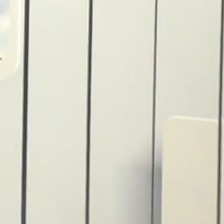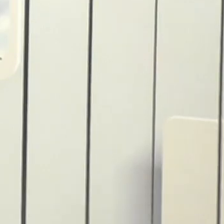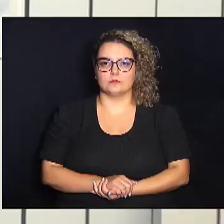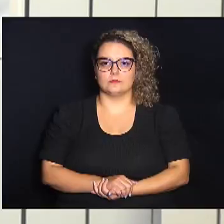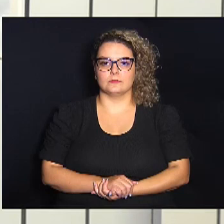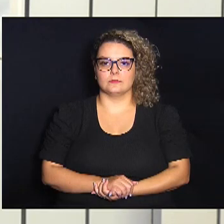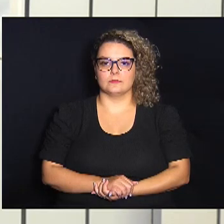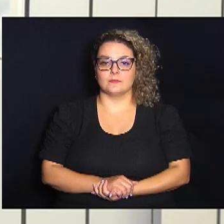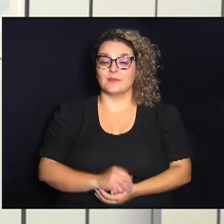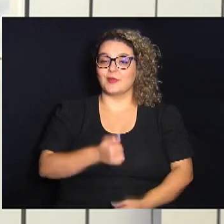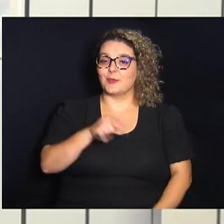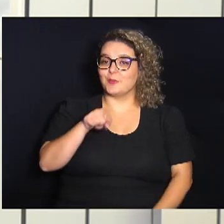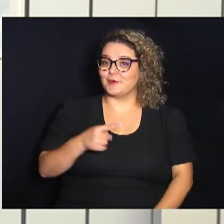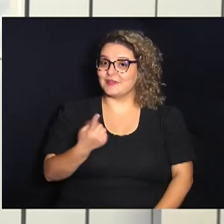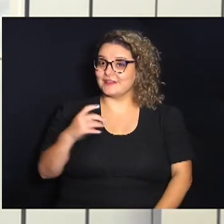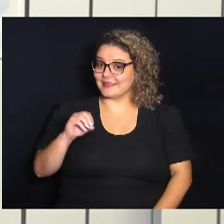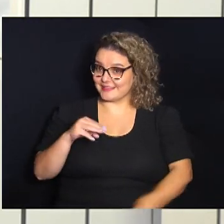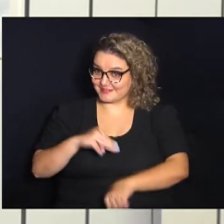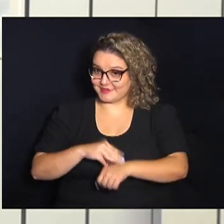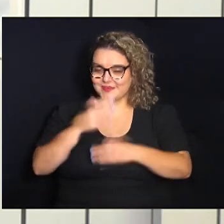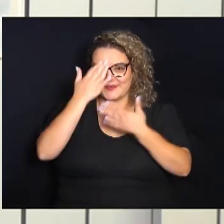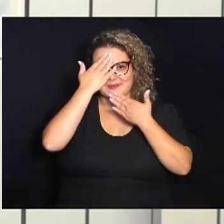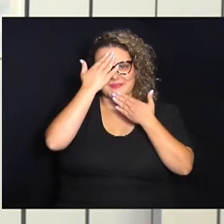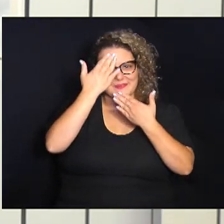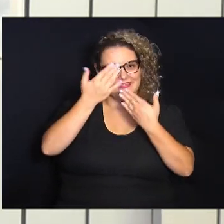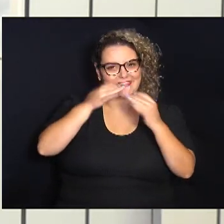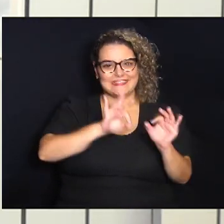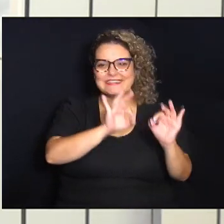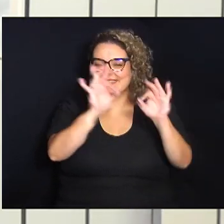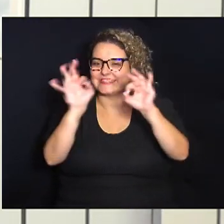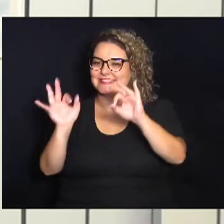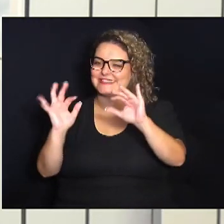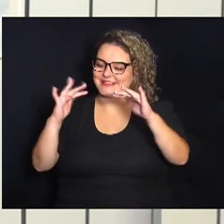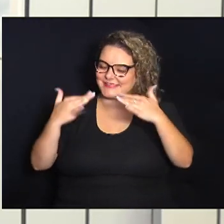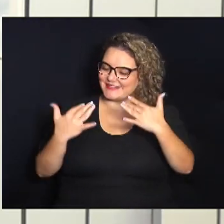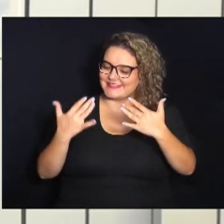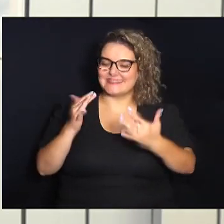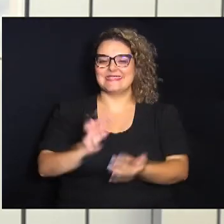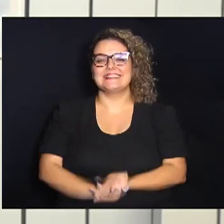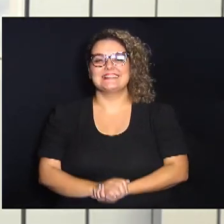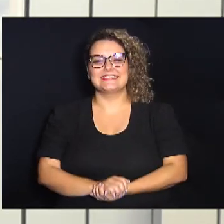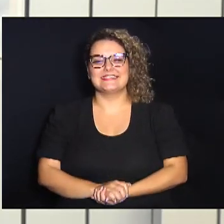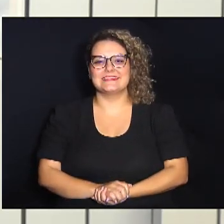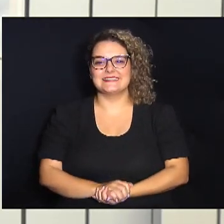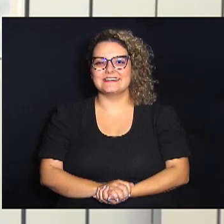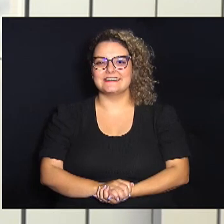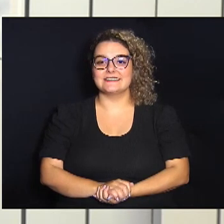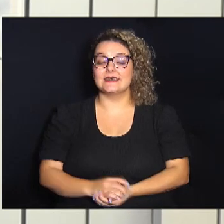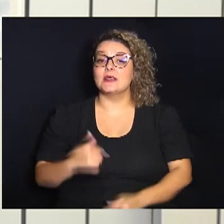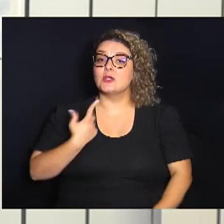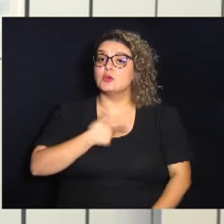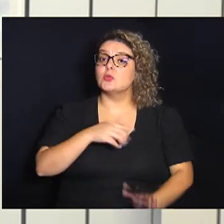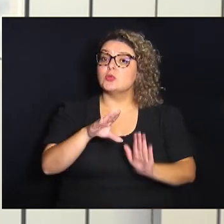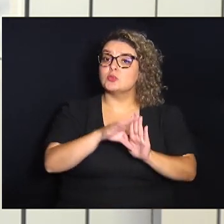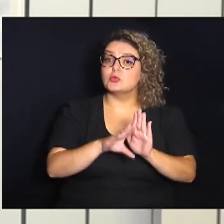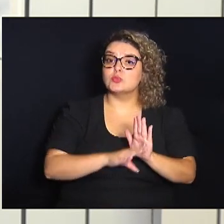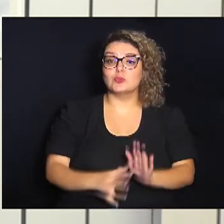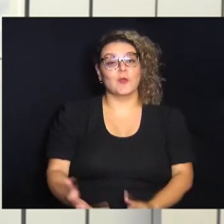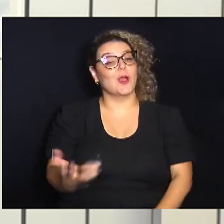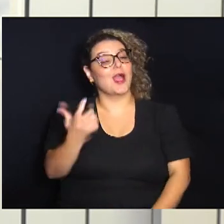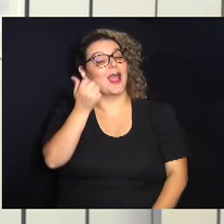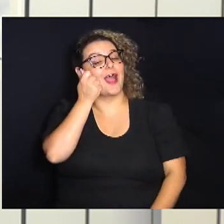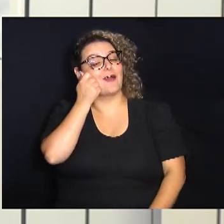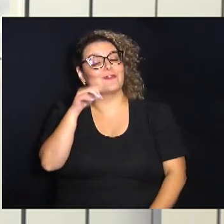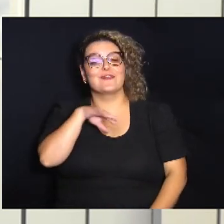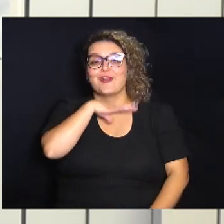Uma hora mais 10 minutos, muito obrigado pela sua companhia, pela sua audiência e o nosso quadro Adote um